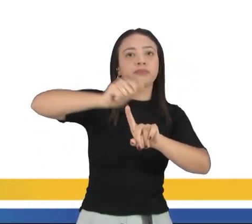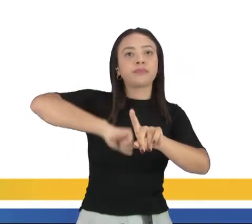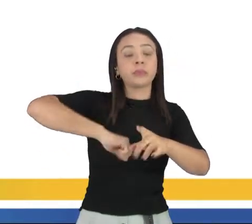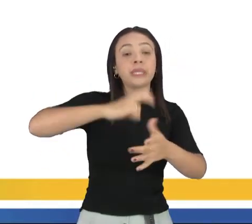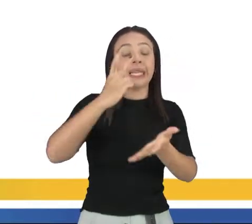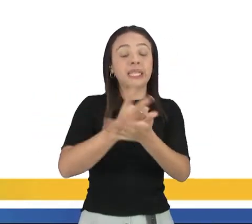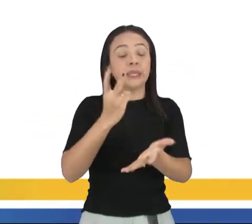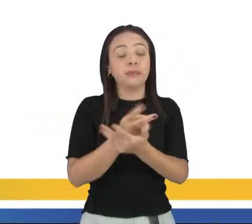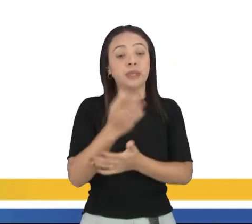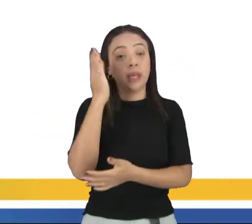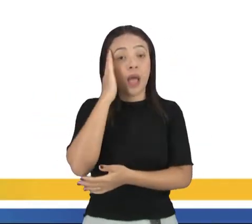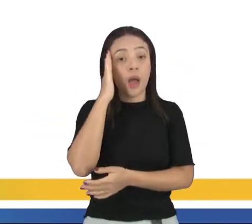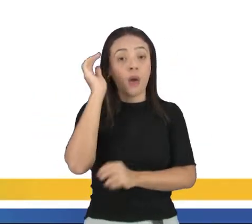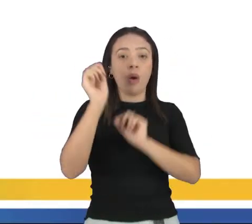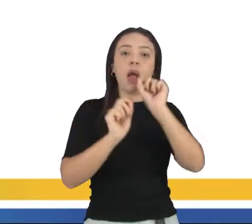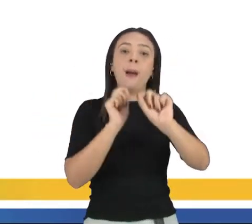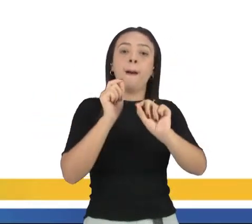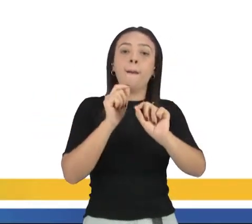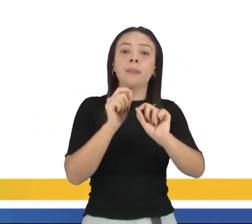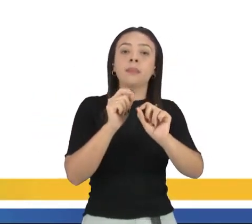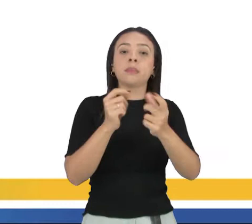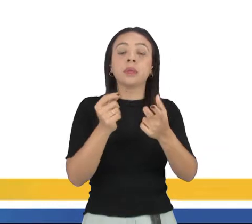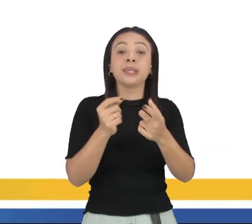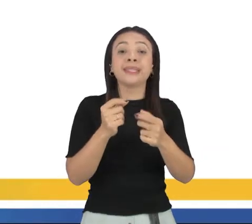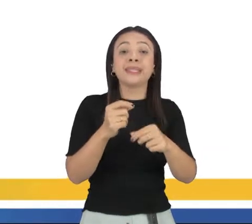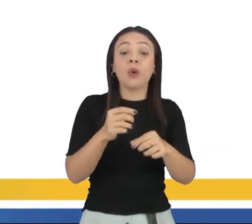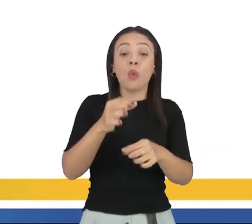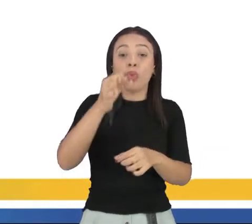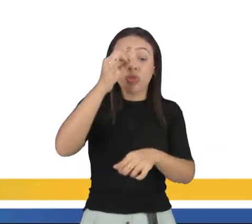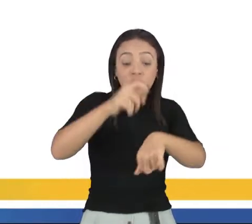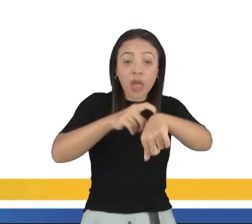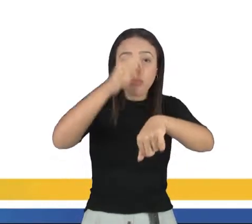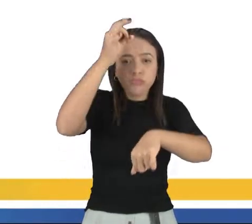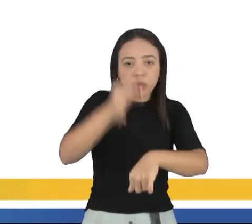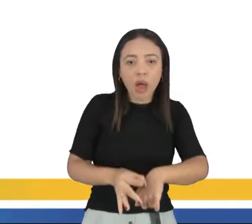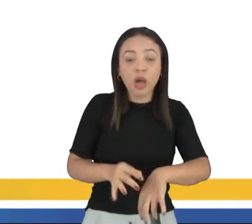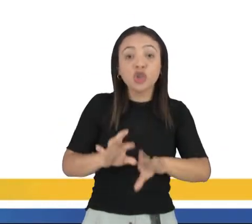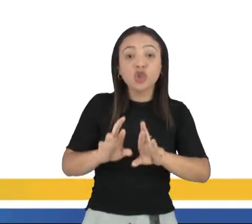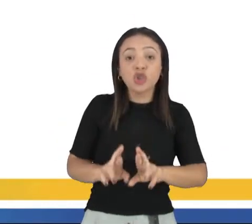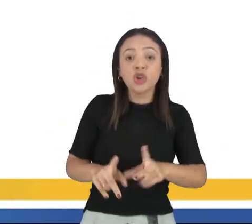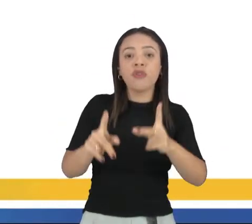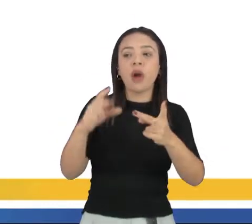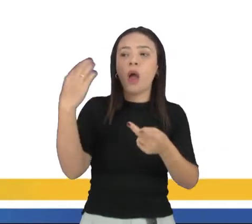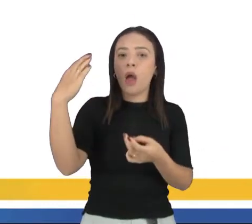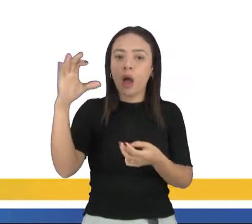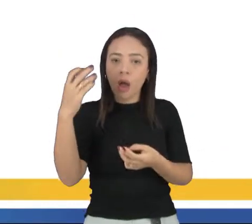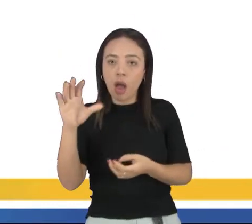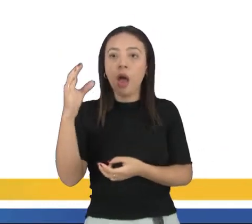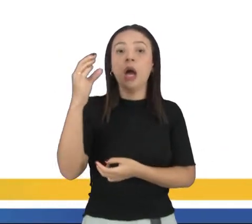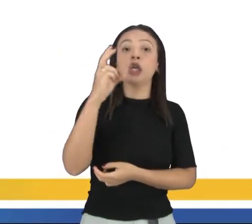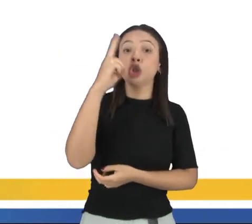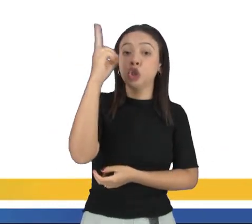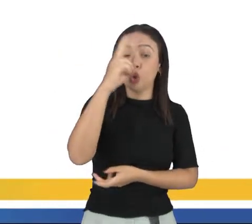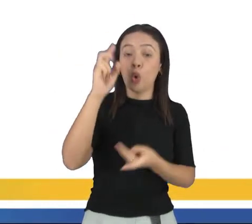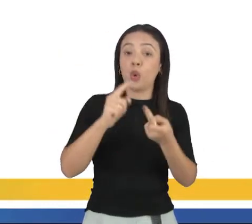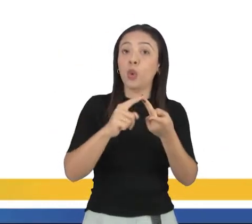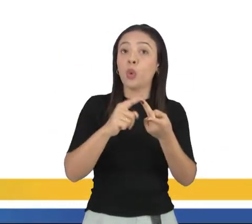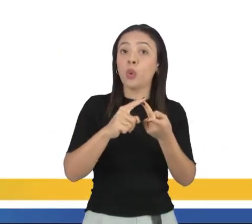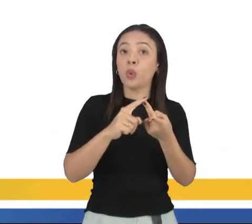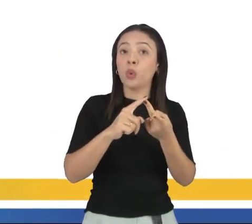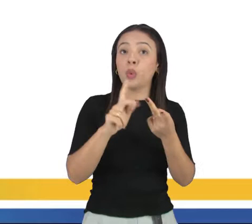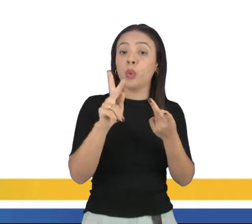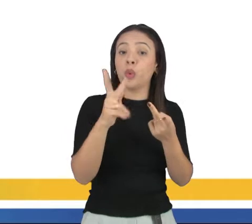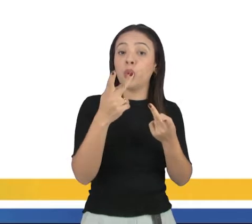constantes e medidas exatas e proporcionais de tempo a organização feita pela ciência isto que